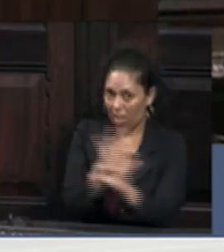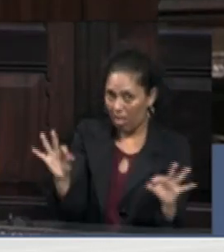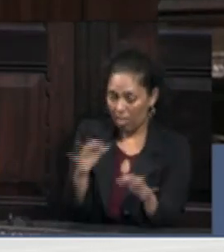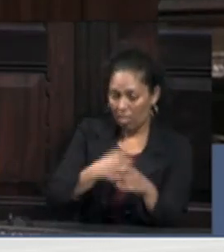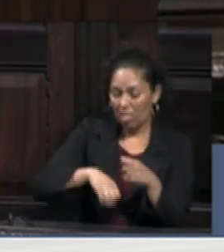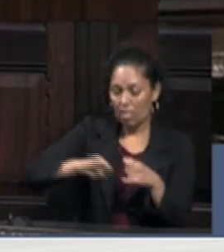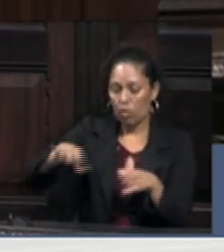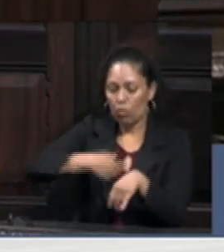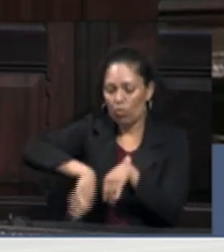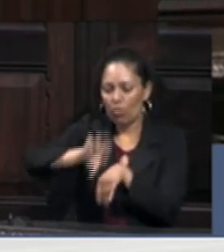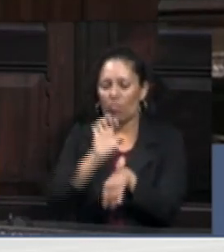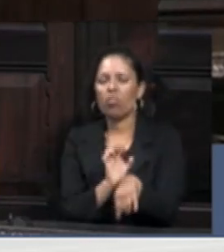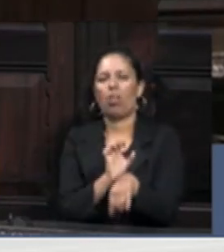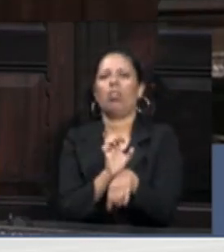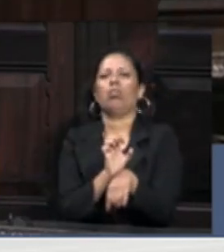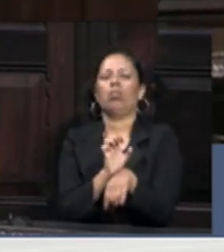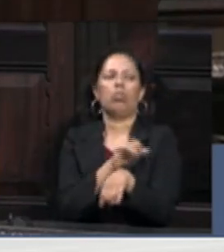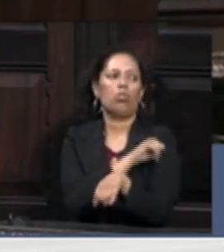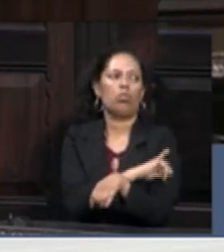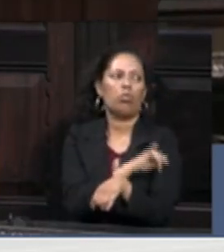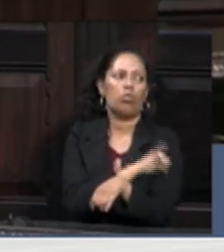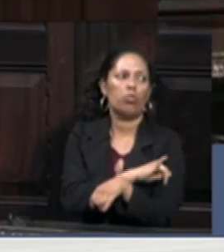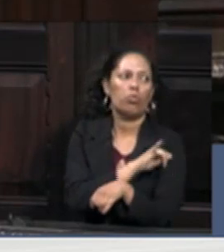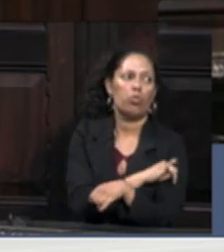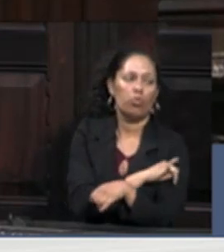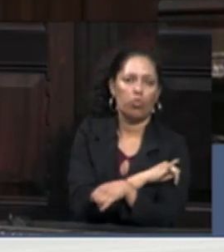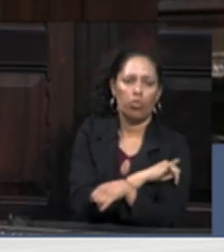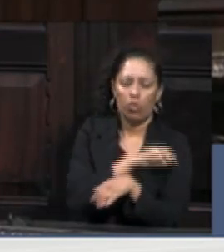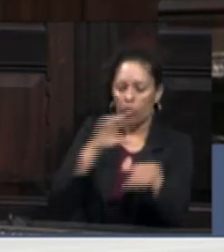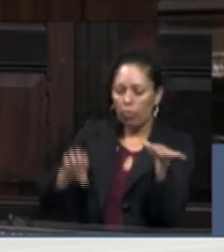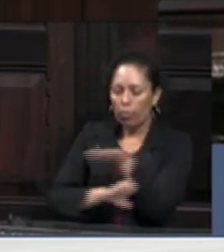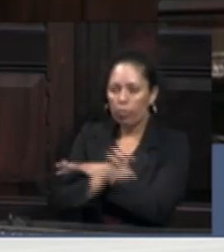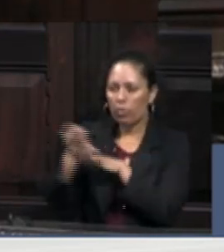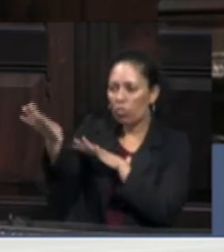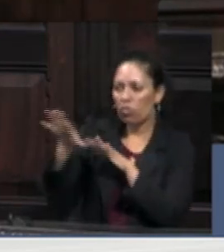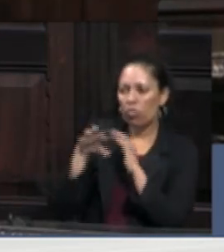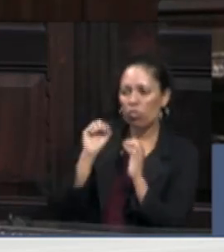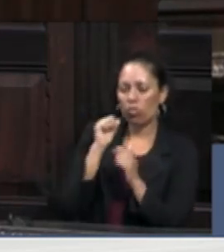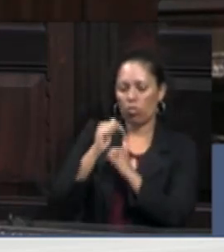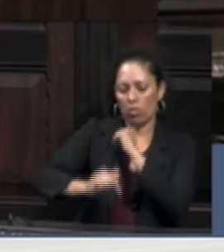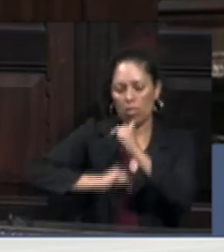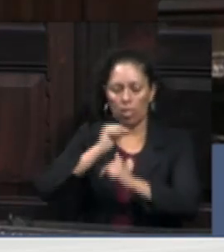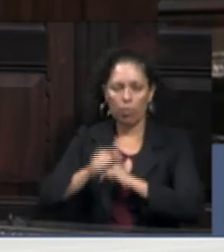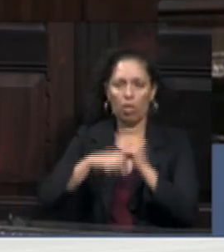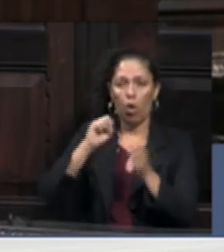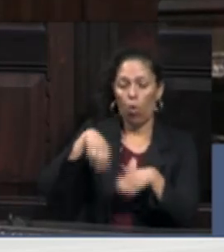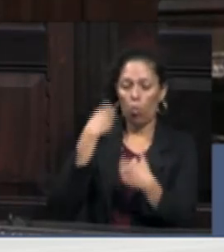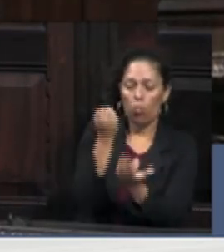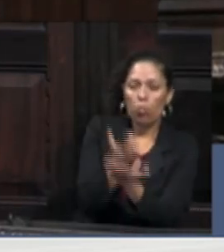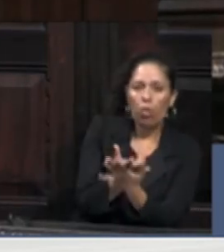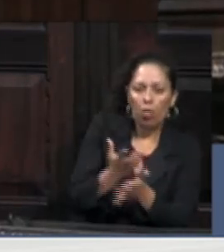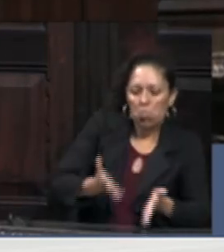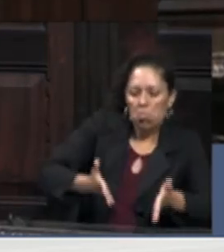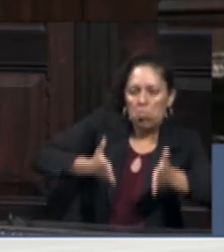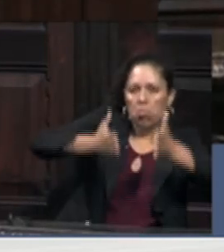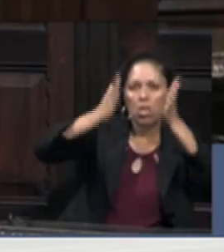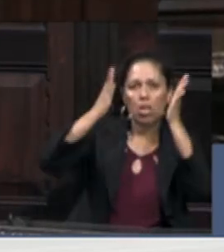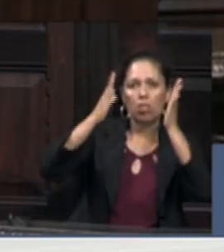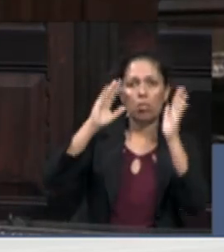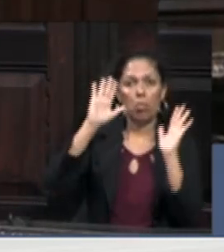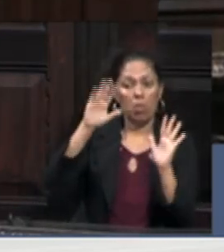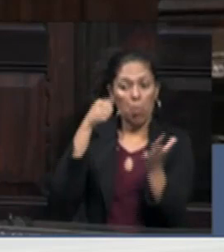empenhar para pagamento de um serviço contratado ou para aquisição de um bem e não efetivar o